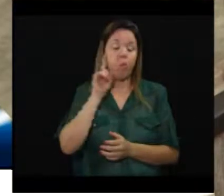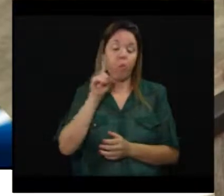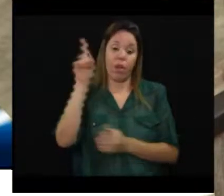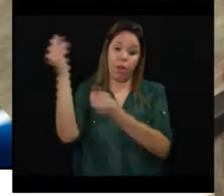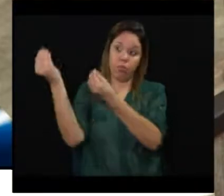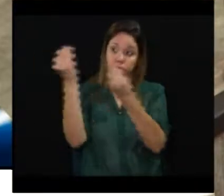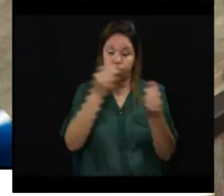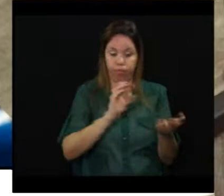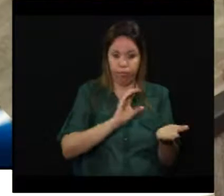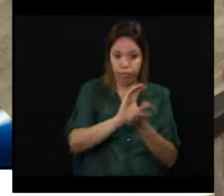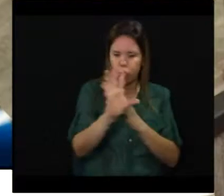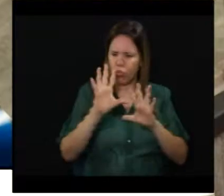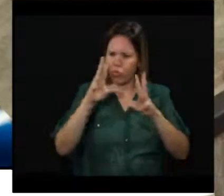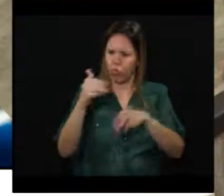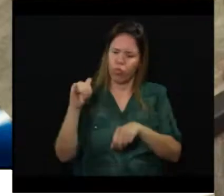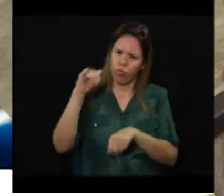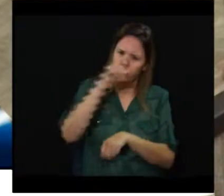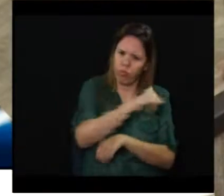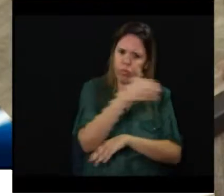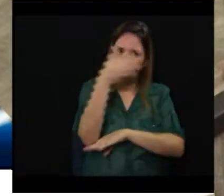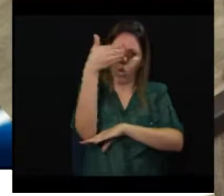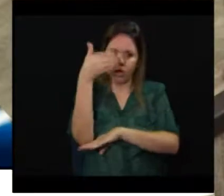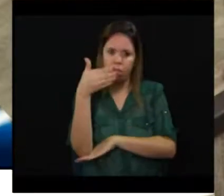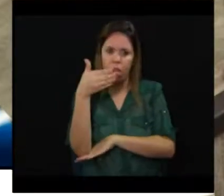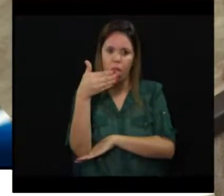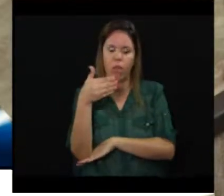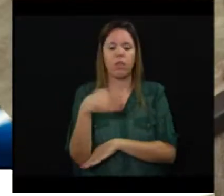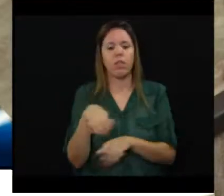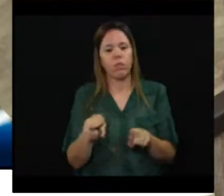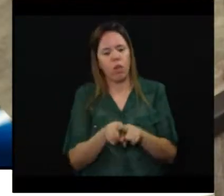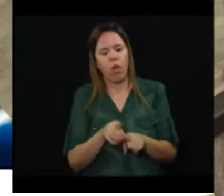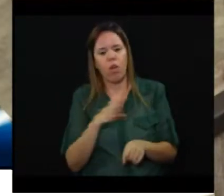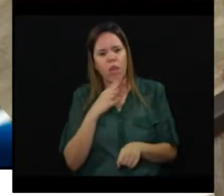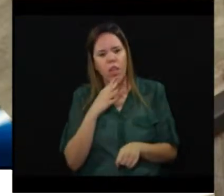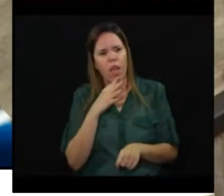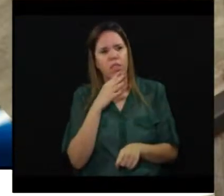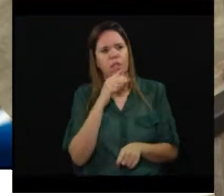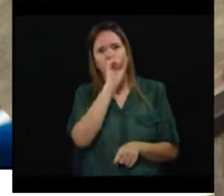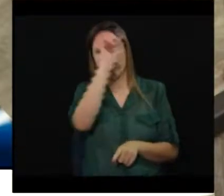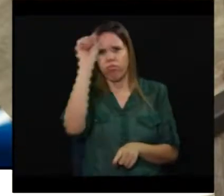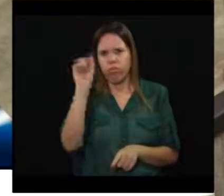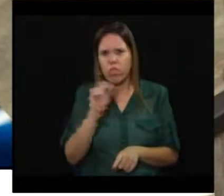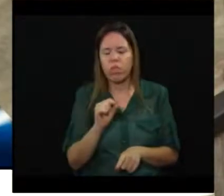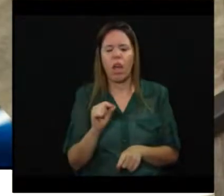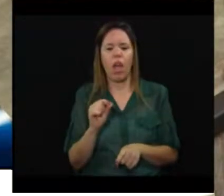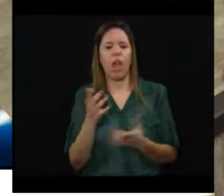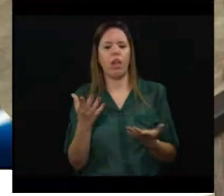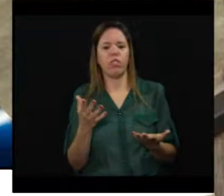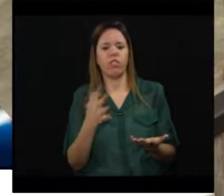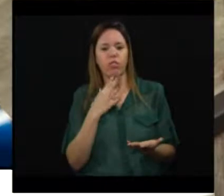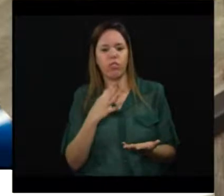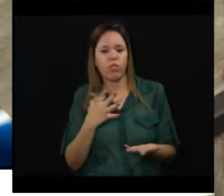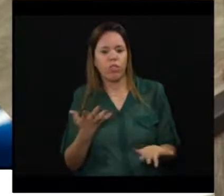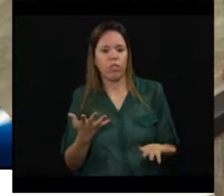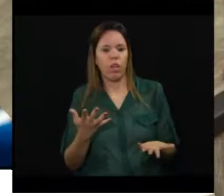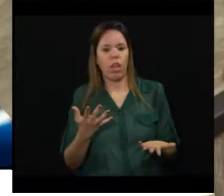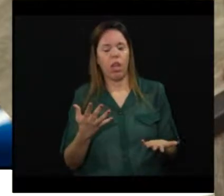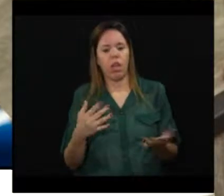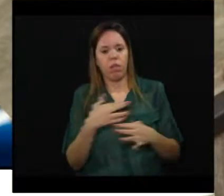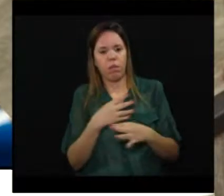tudo. Passagem, hospedagem, eles acabam conhecendo a capital americana e depois eles acabam ficando um tempo em casa de